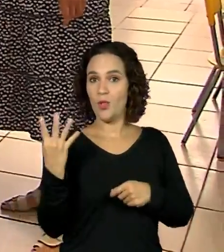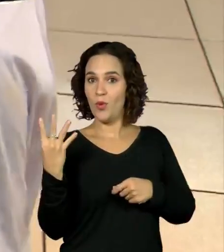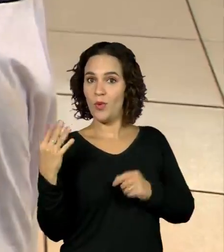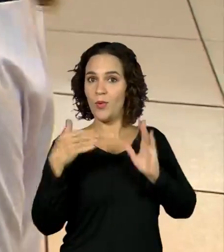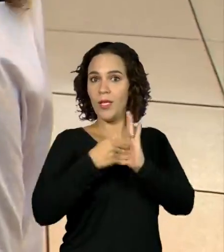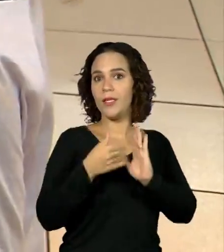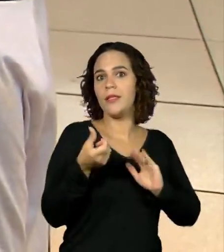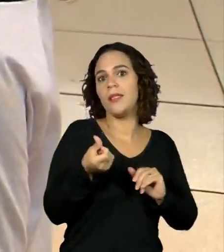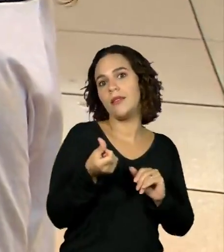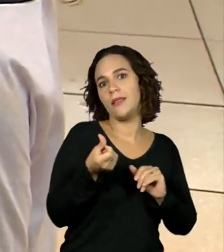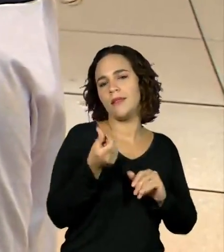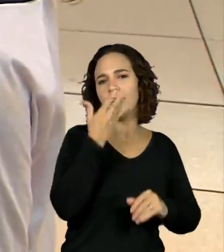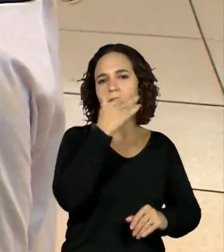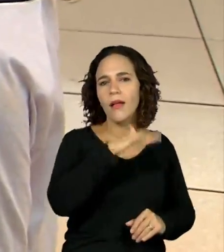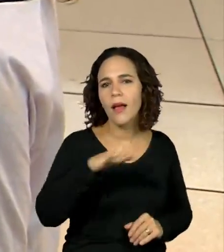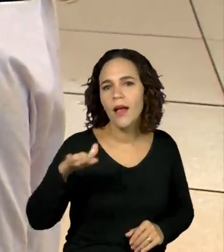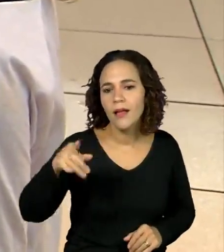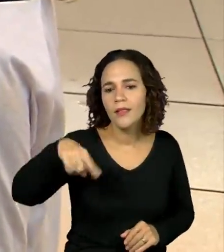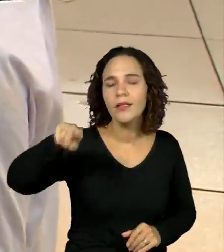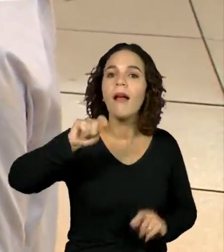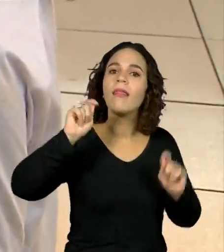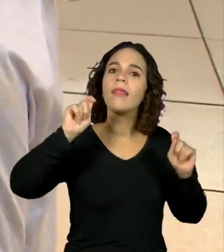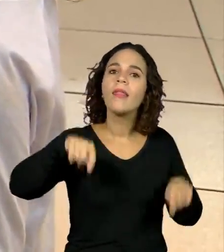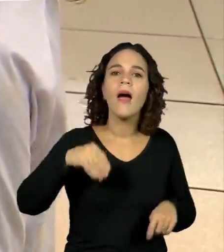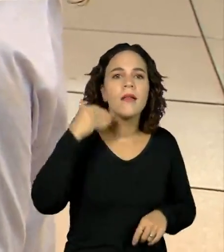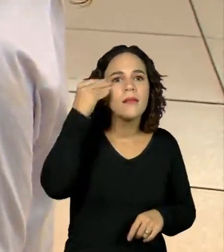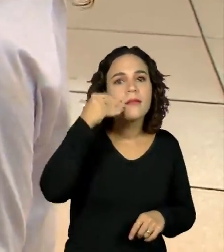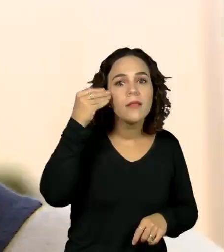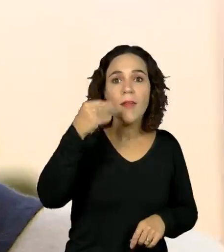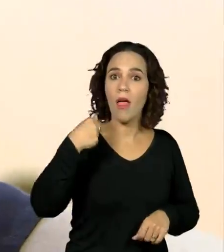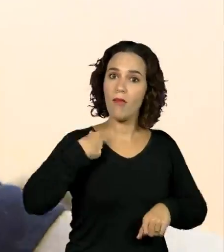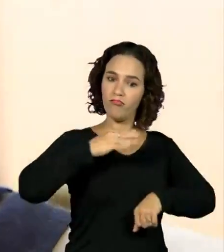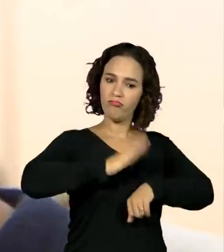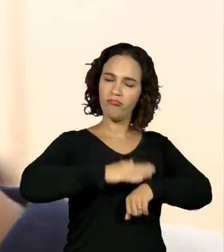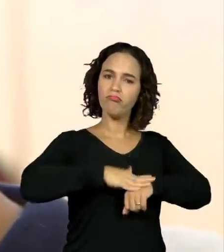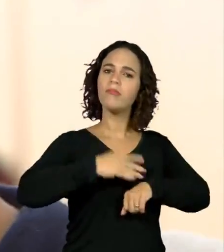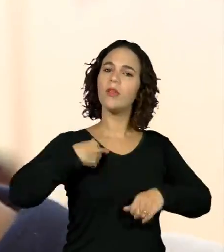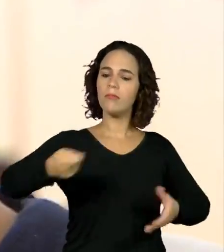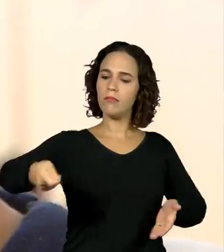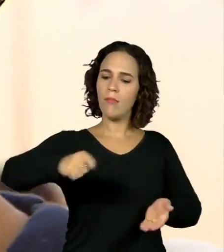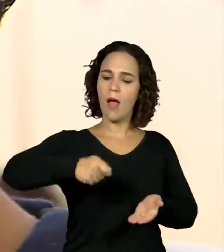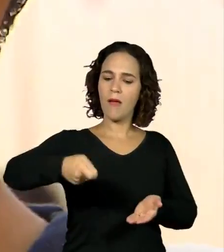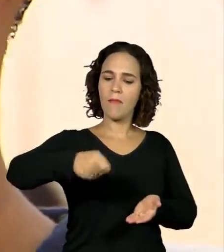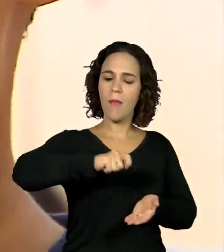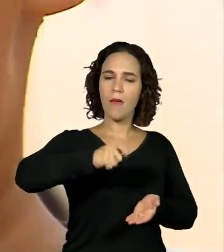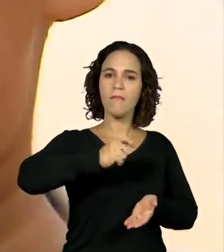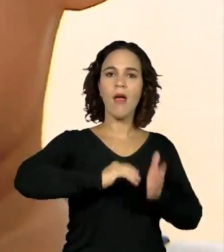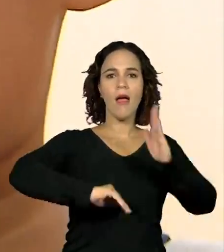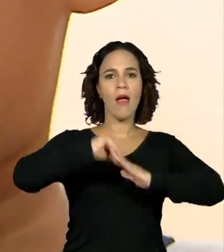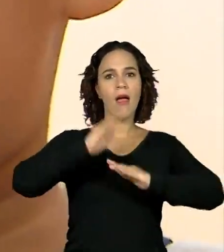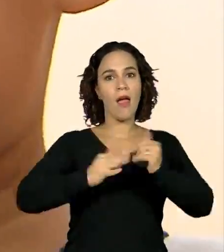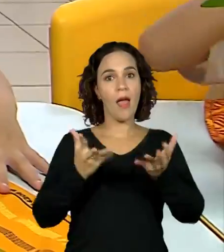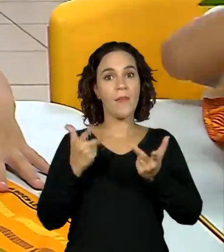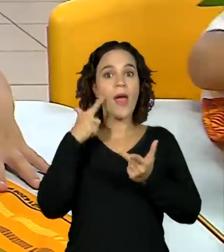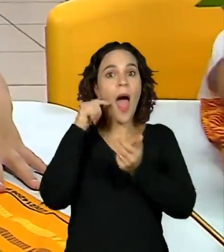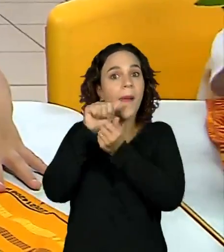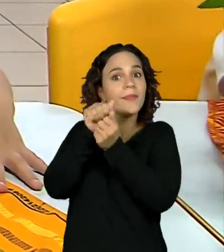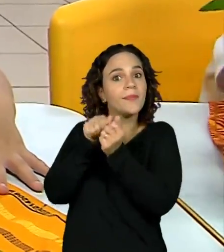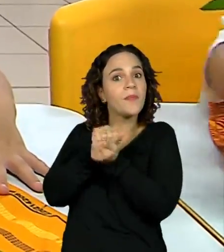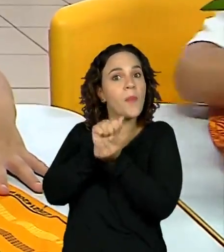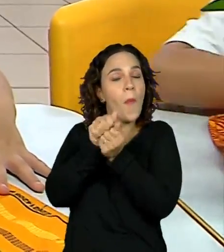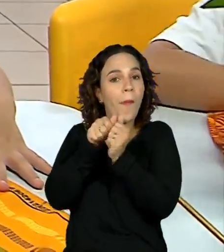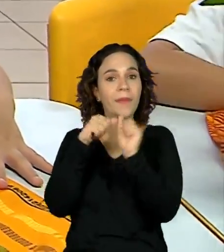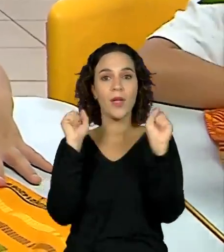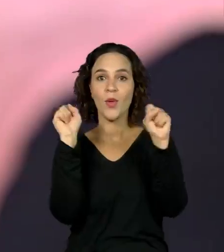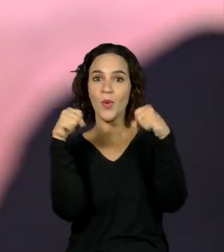anos, permitindo que elas experimentem o autosserviço para desenvolver habilidades de mastigação,